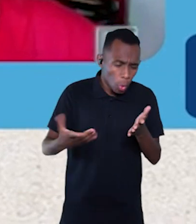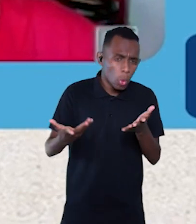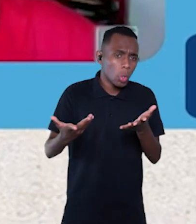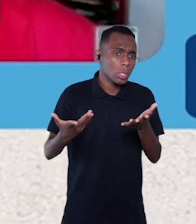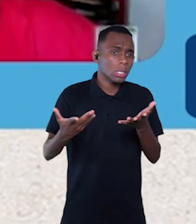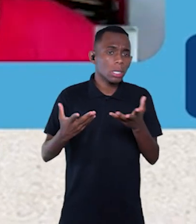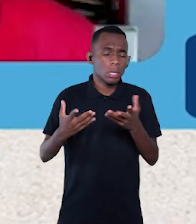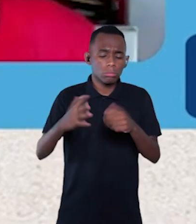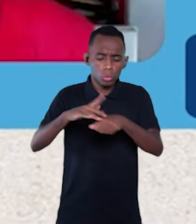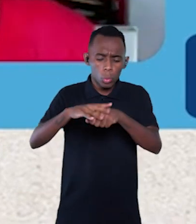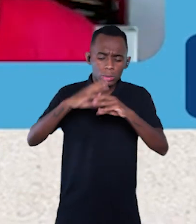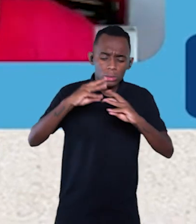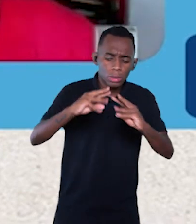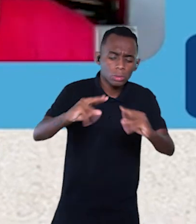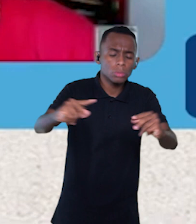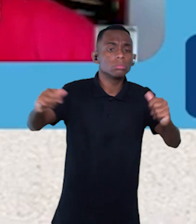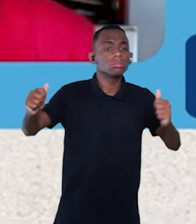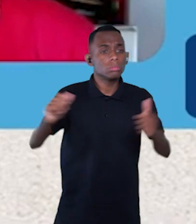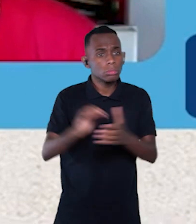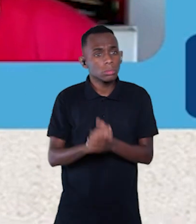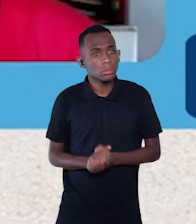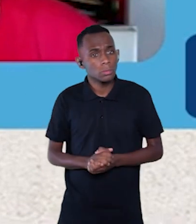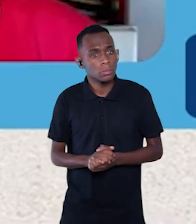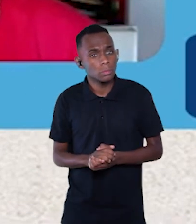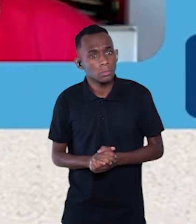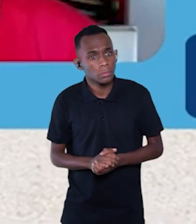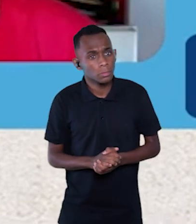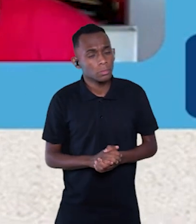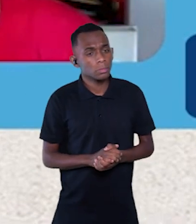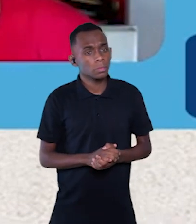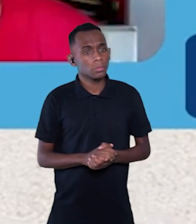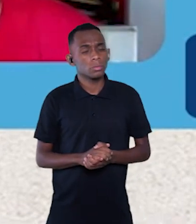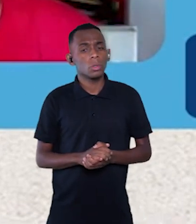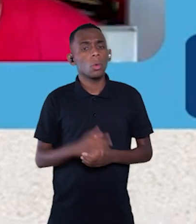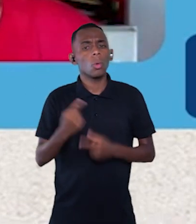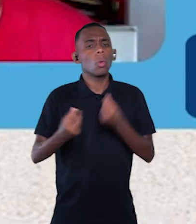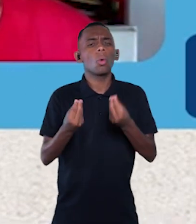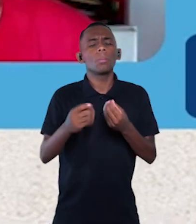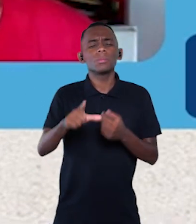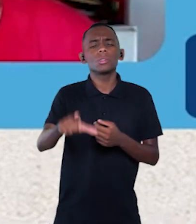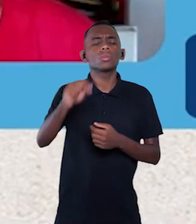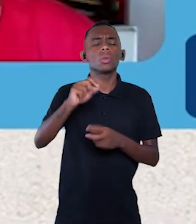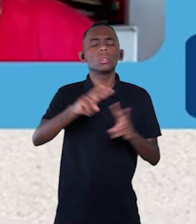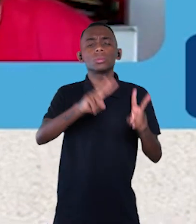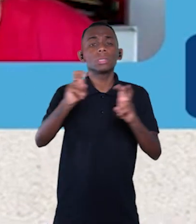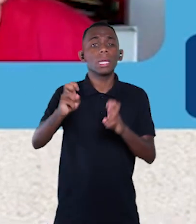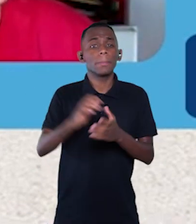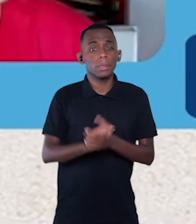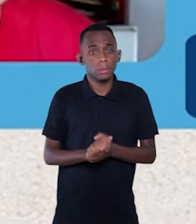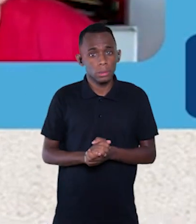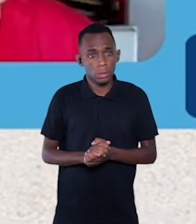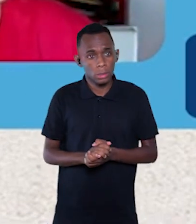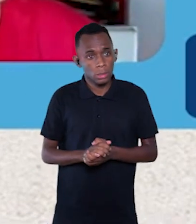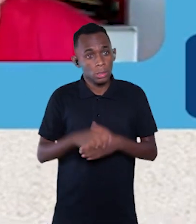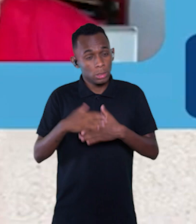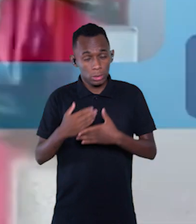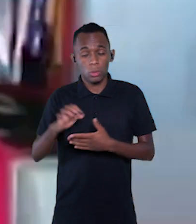Sua Consulta, Minha Cura também? Veja, como é que você escolheu esse título? Sim,